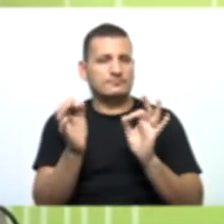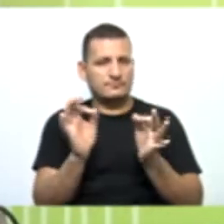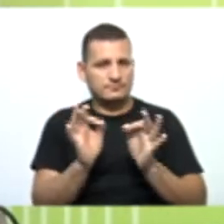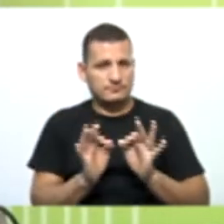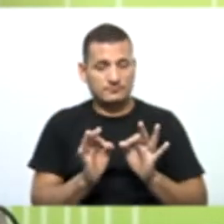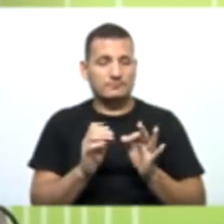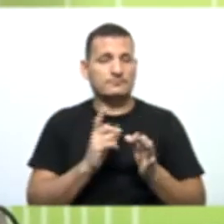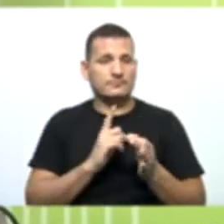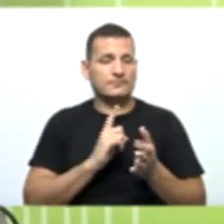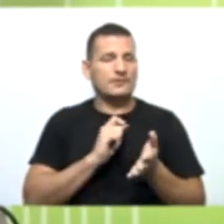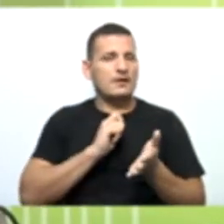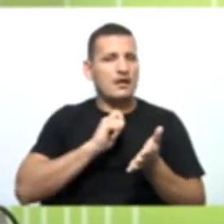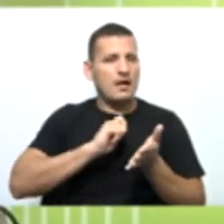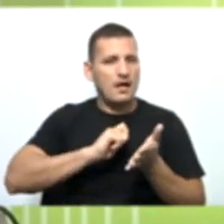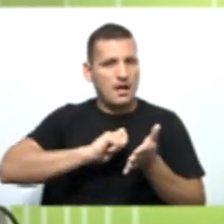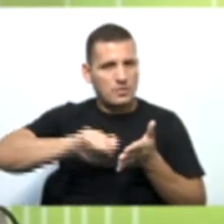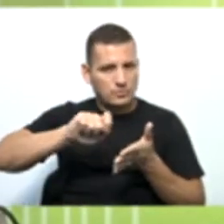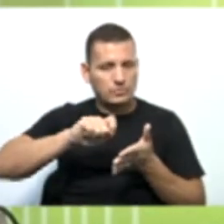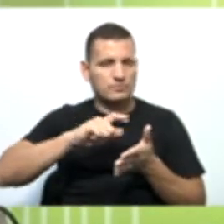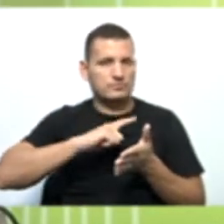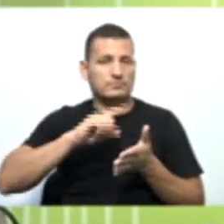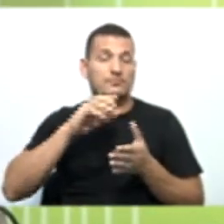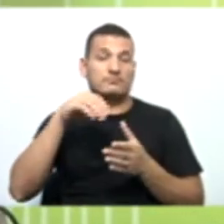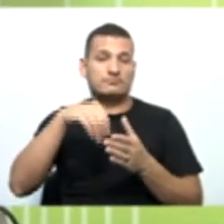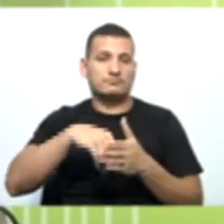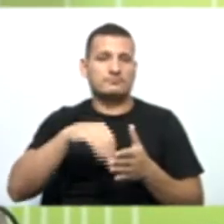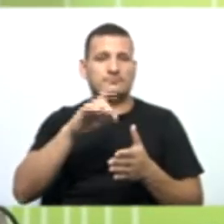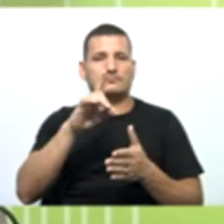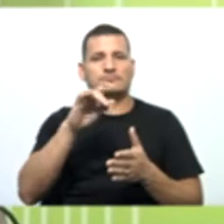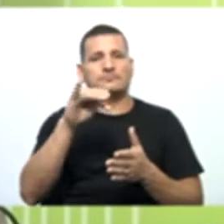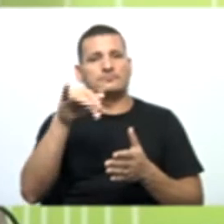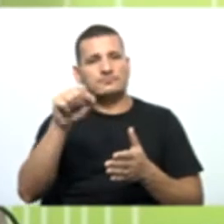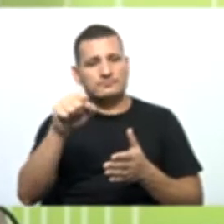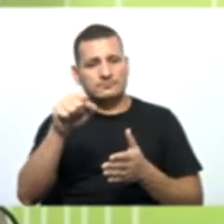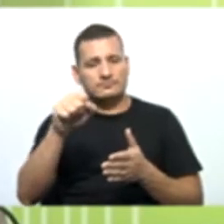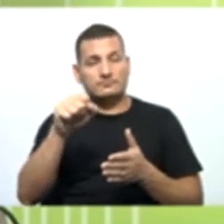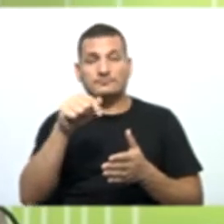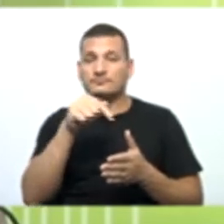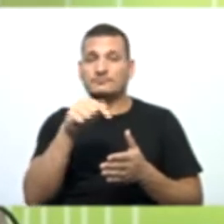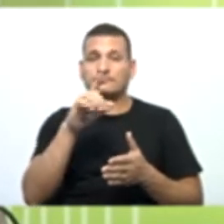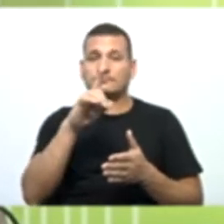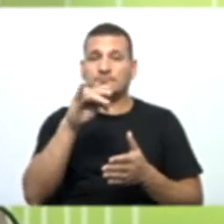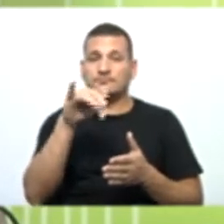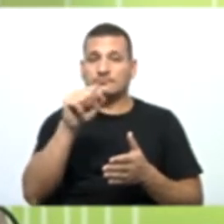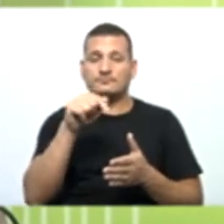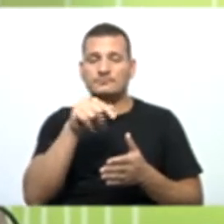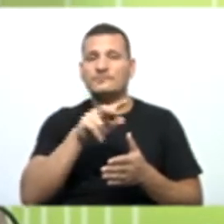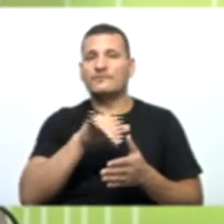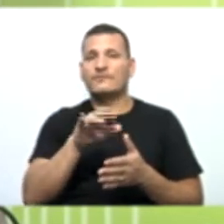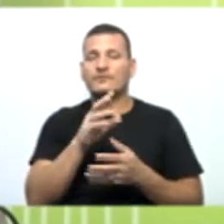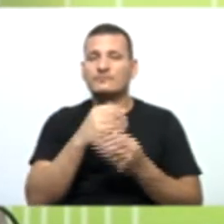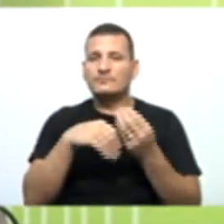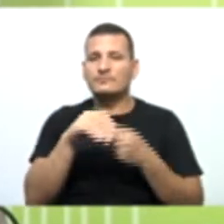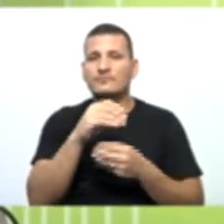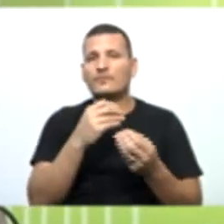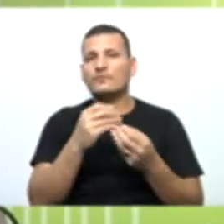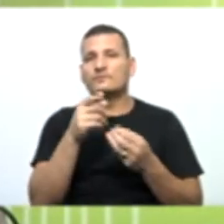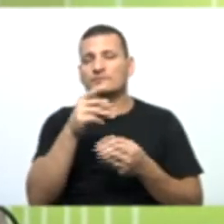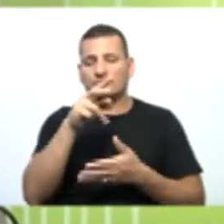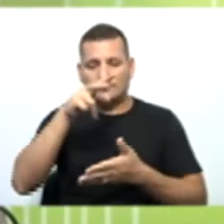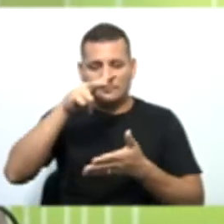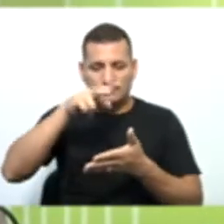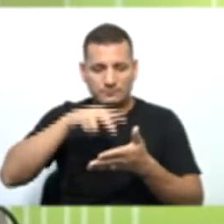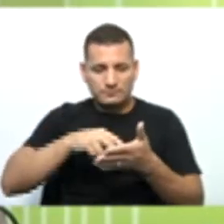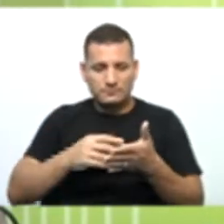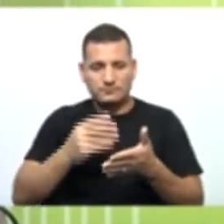um autor. Então houve dados, já foi entrada de dados. Esses dados ele vai ser processado. Como? Você vai ter que ler,